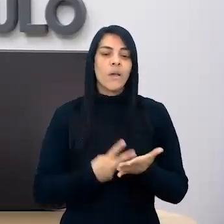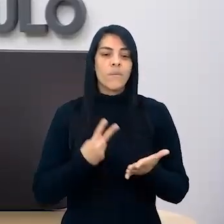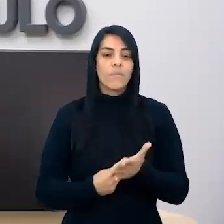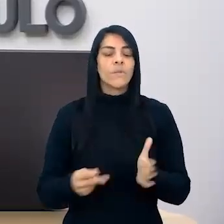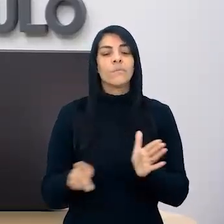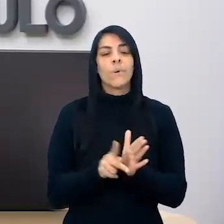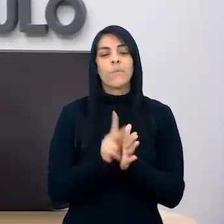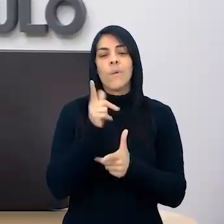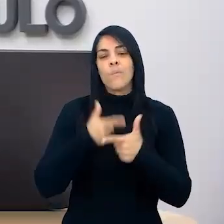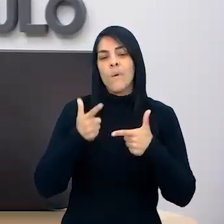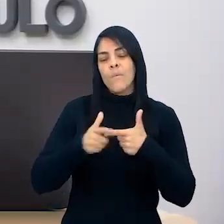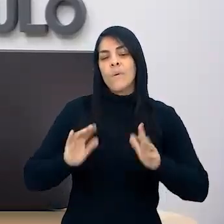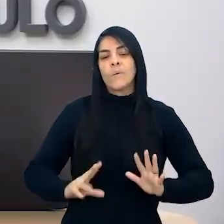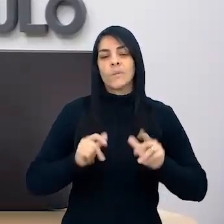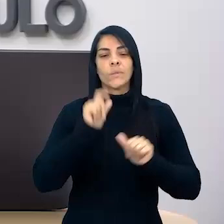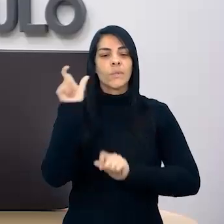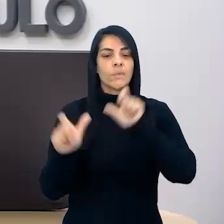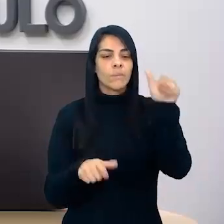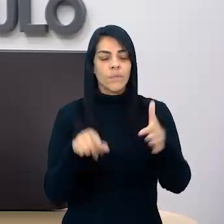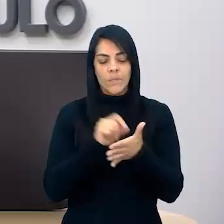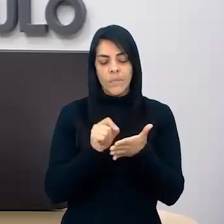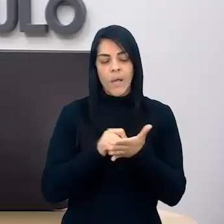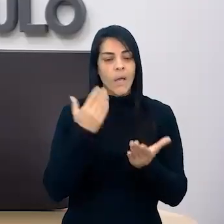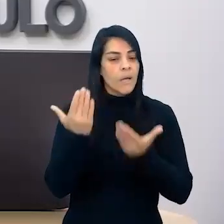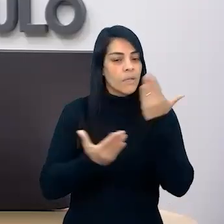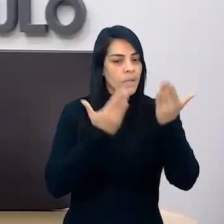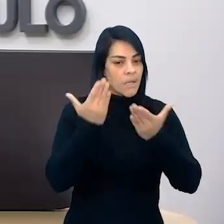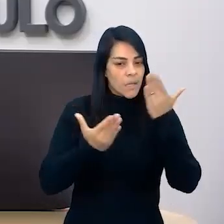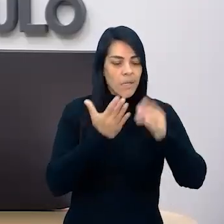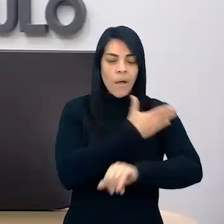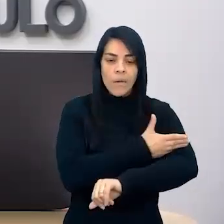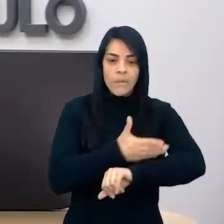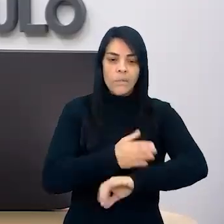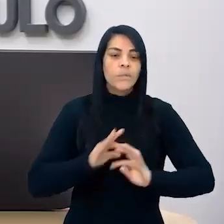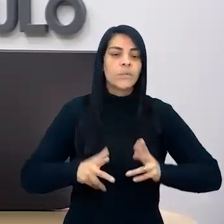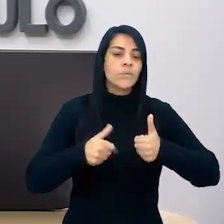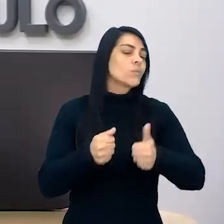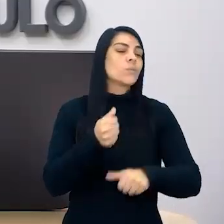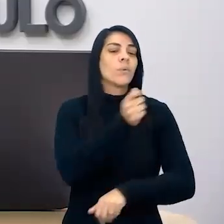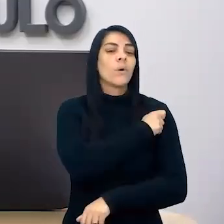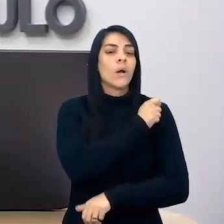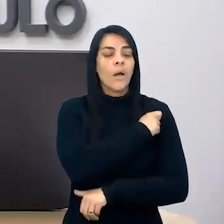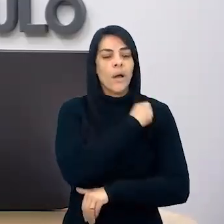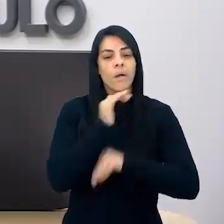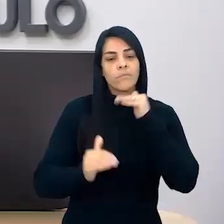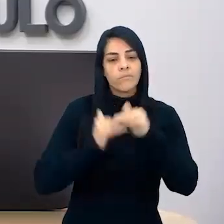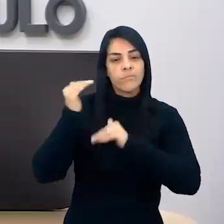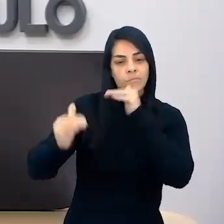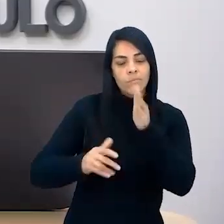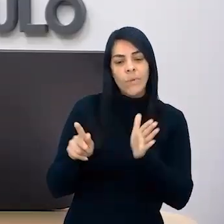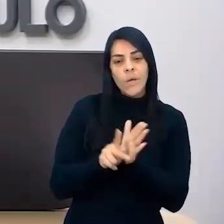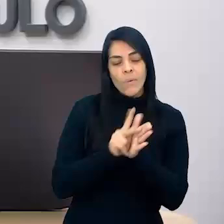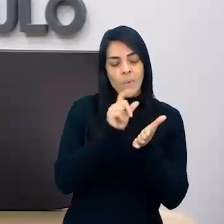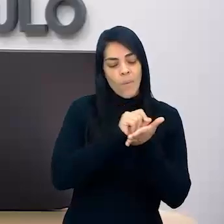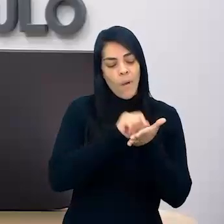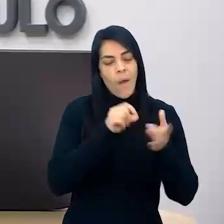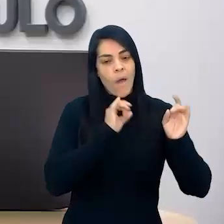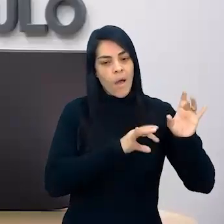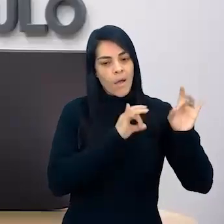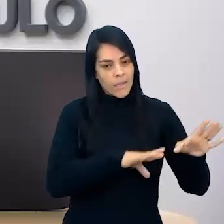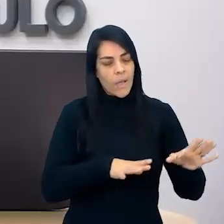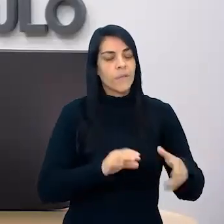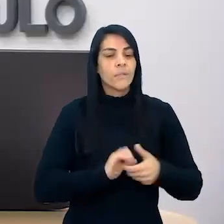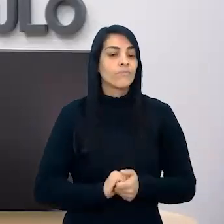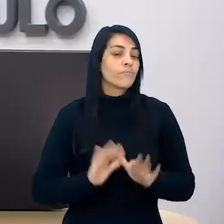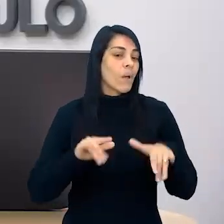problema. E o todo mundo escreve é tratar-se de criar um hábito dos estudantes aí produzirem uma escrita. Essa é a técnica pela